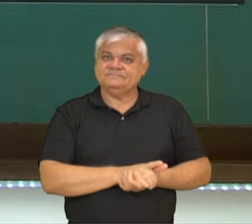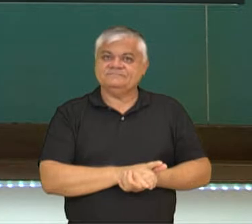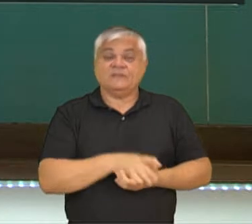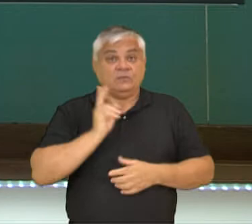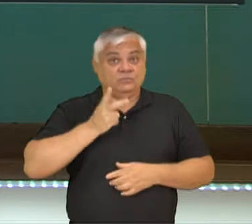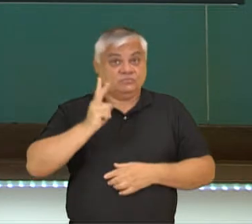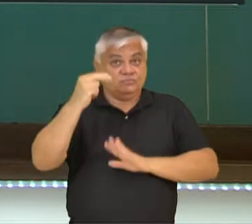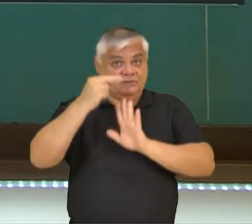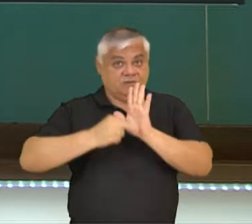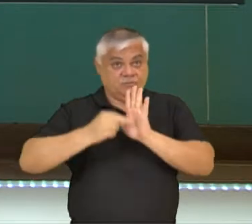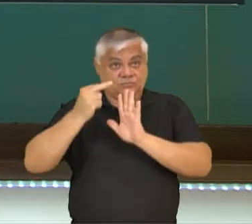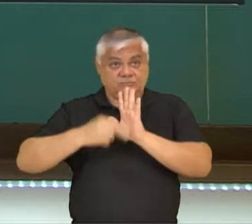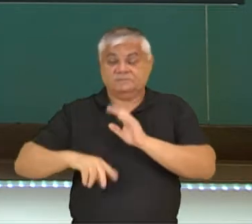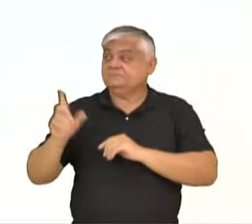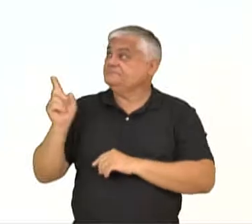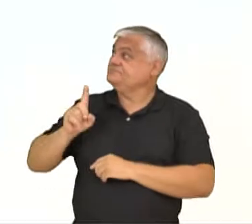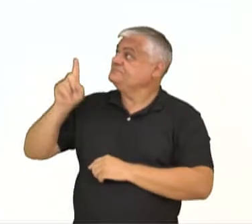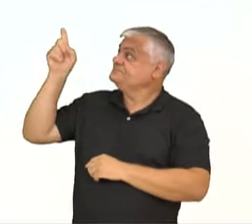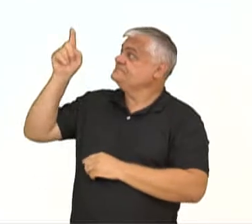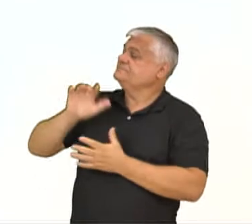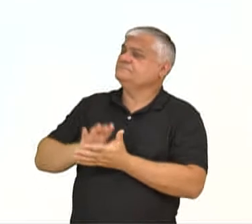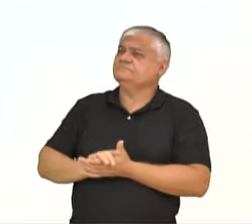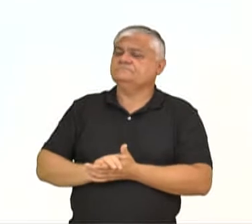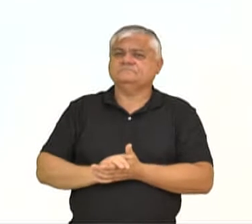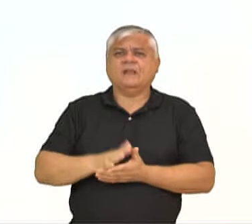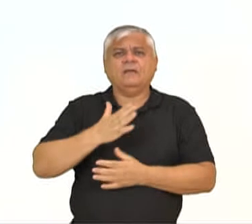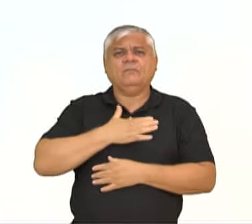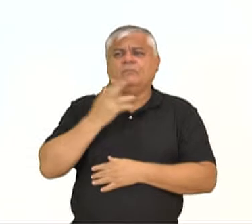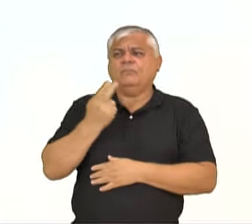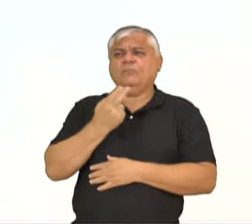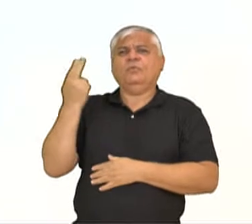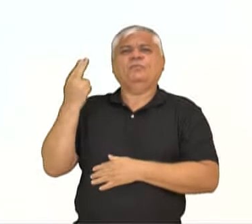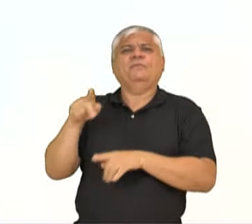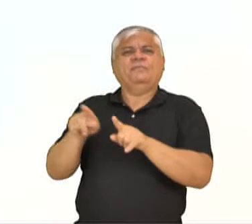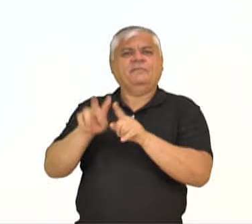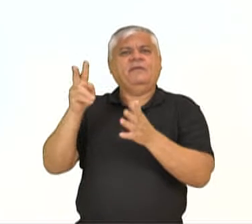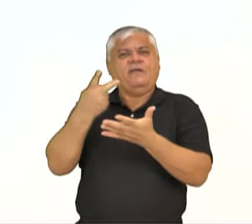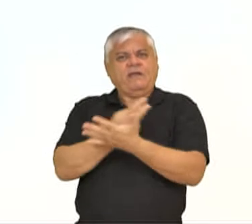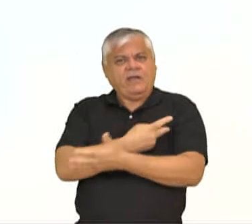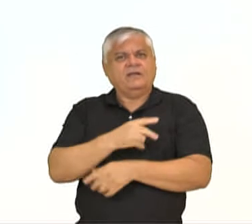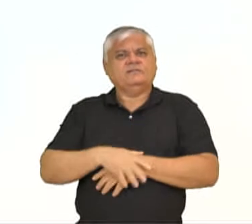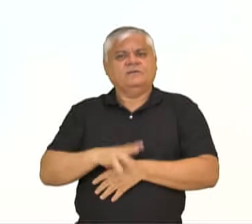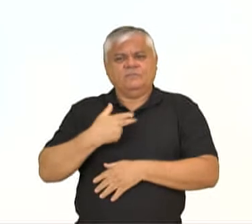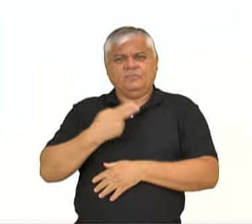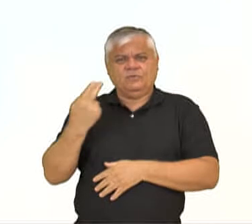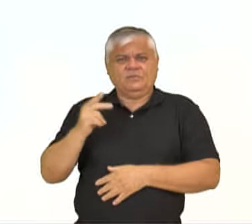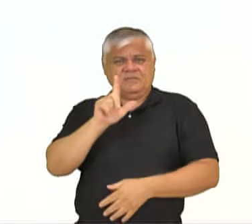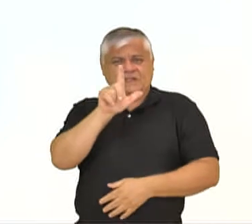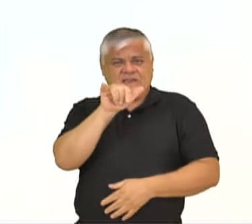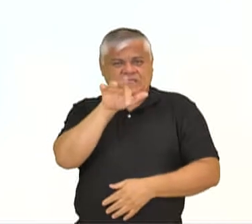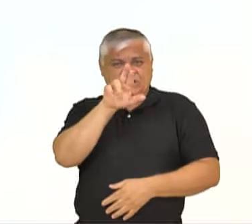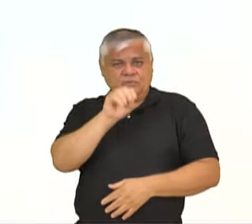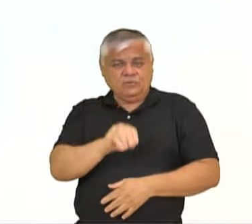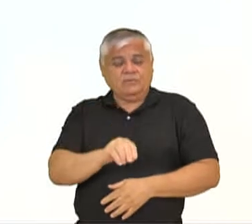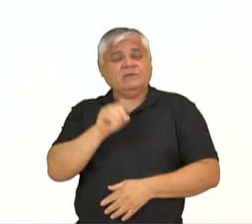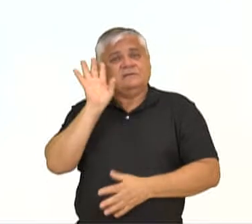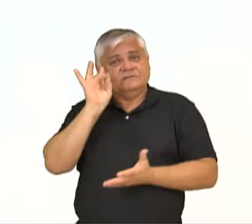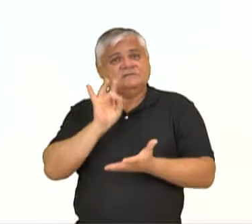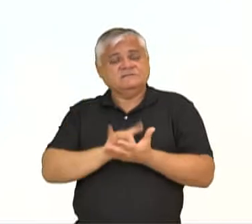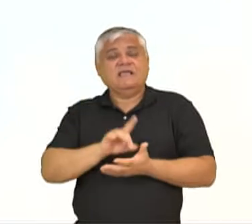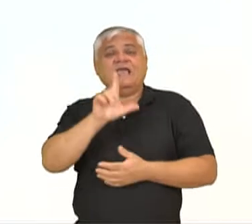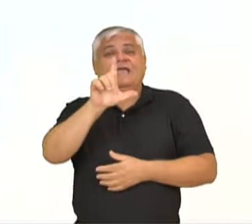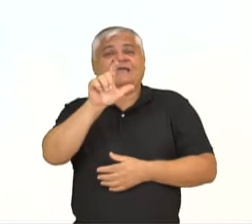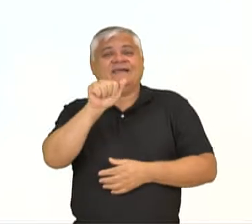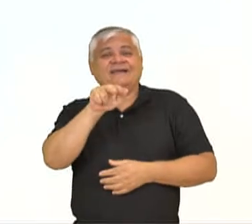Continuando a leitura. E o meu nome? Outro engano. Seu nome não é Lírio? Era para ser